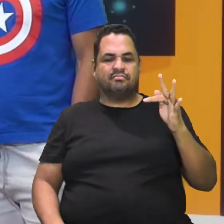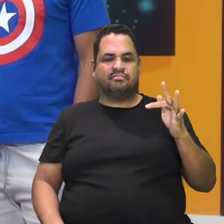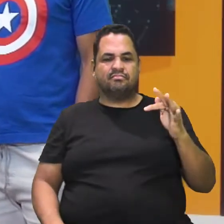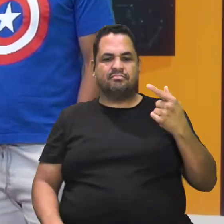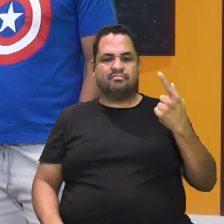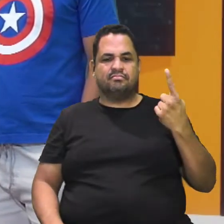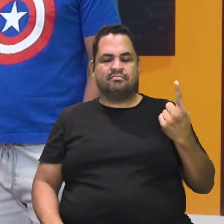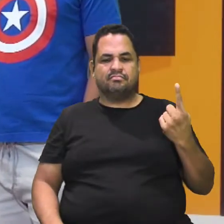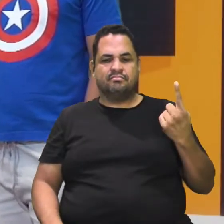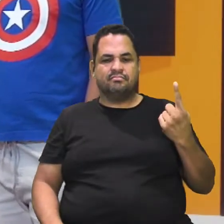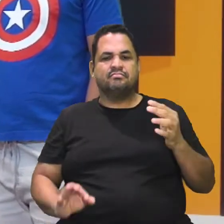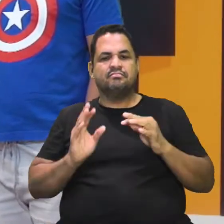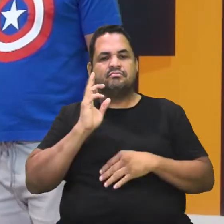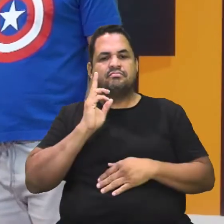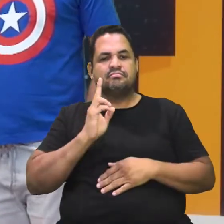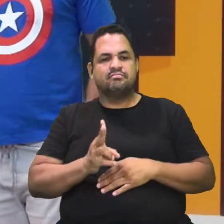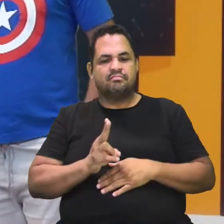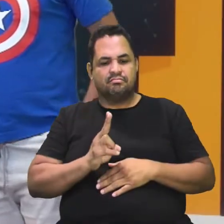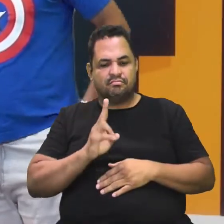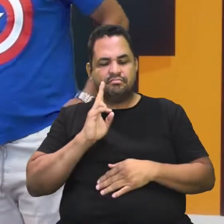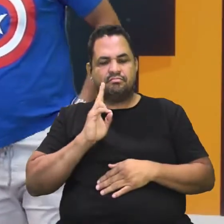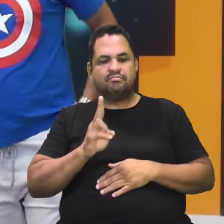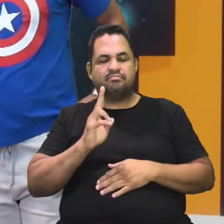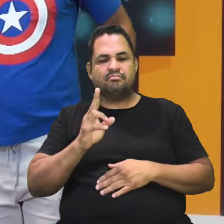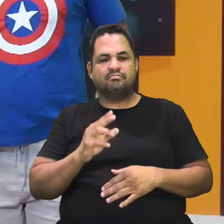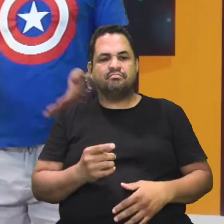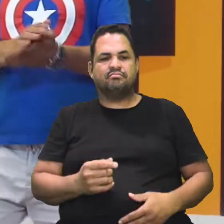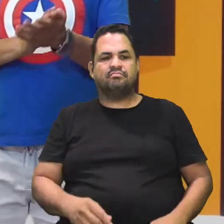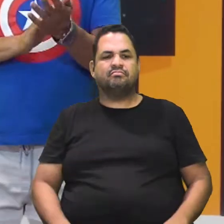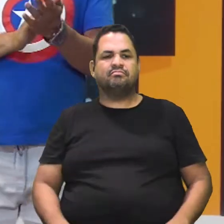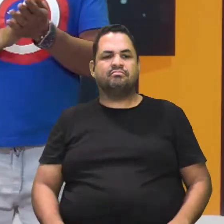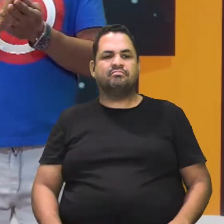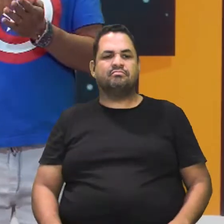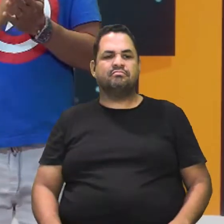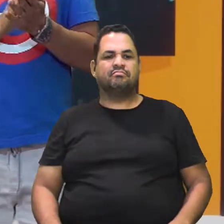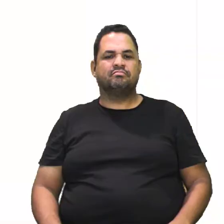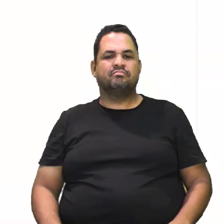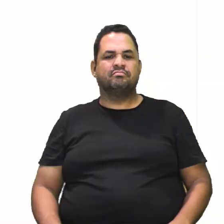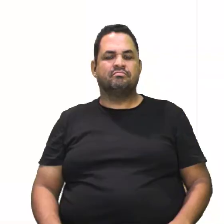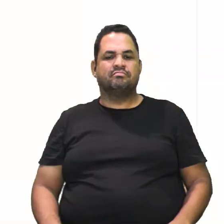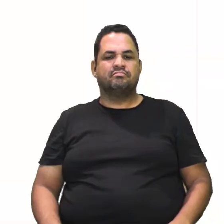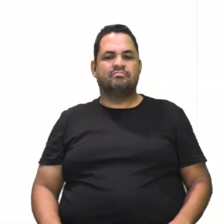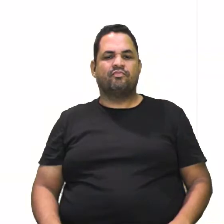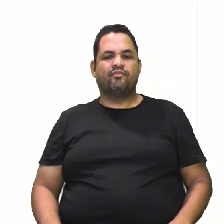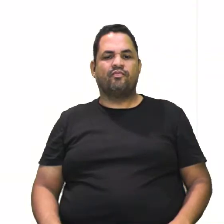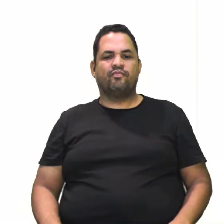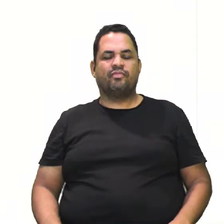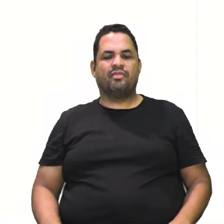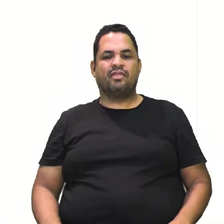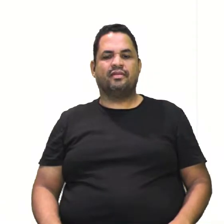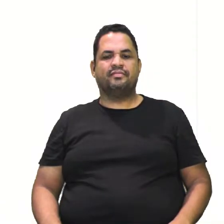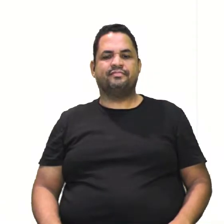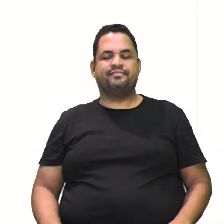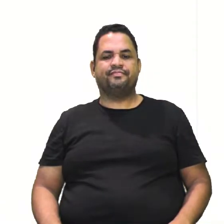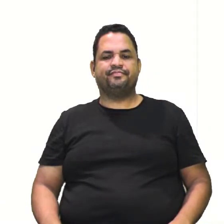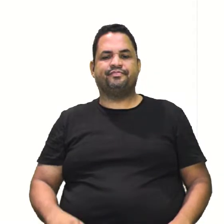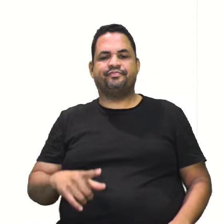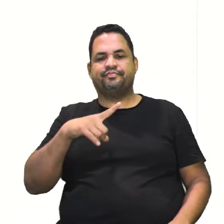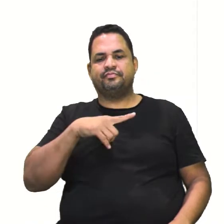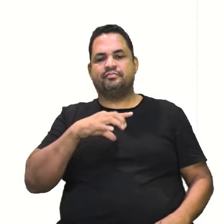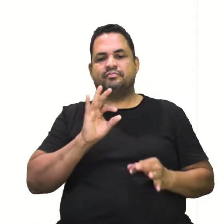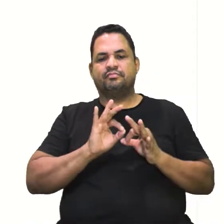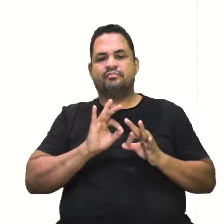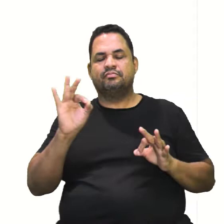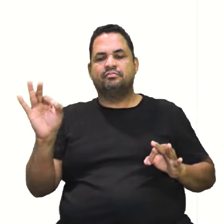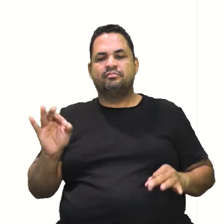se permanecem constantes, do mesmo jeito que a gente fez na elipse. Vamos lá na lousa, que a gente vai mostrar para vocês de forma colorida. Olha lá. Então, quando a gente tem a